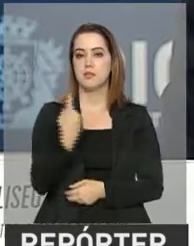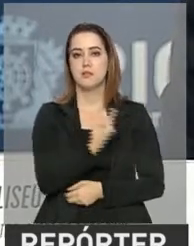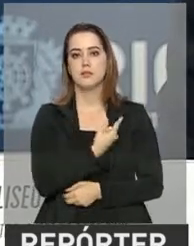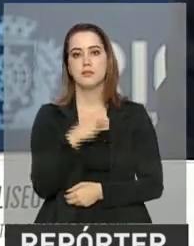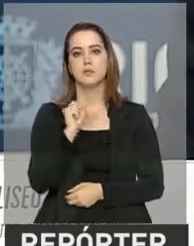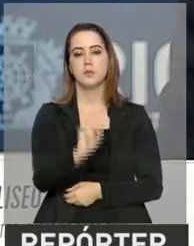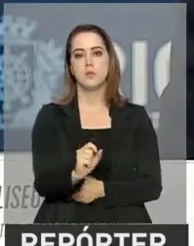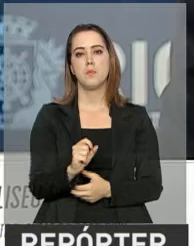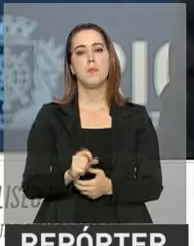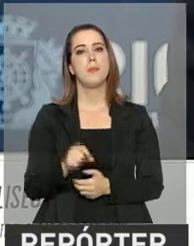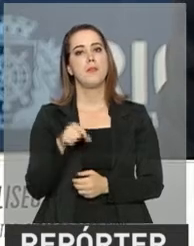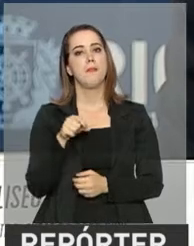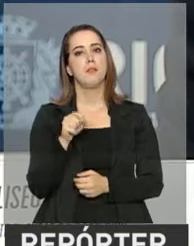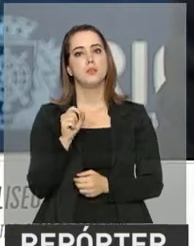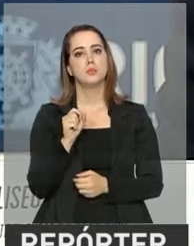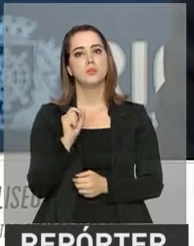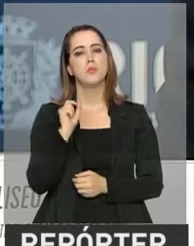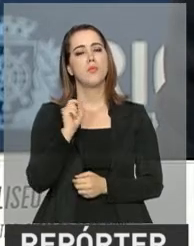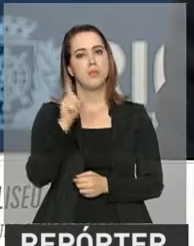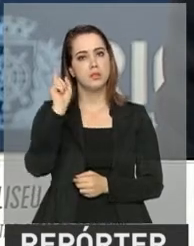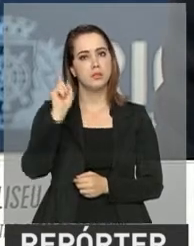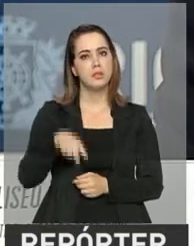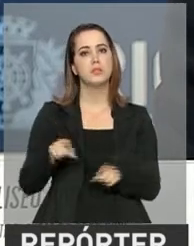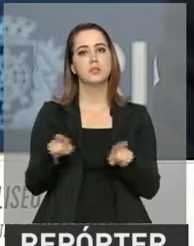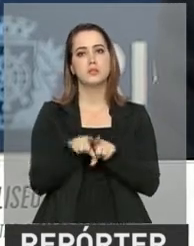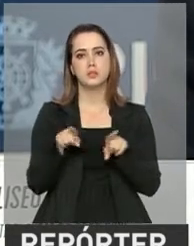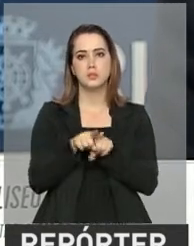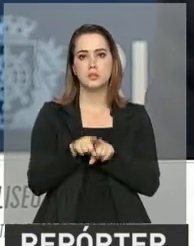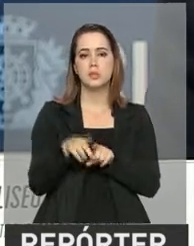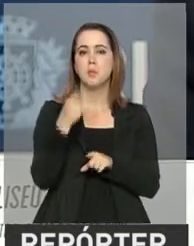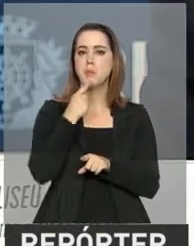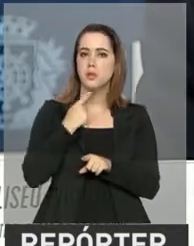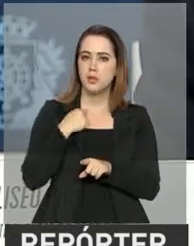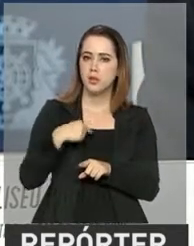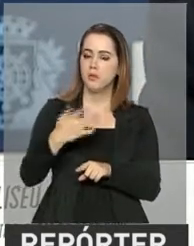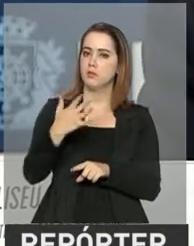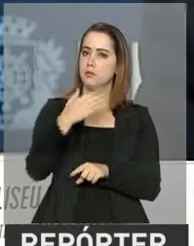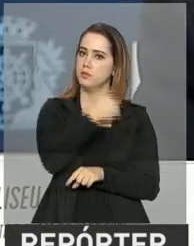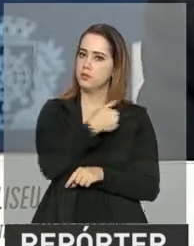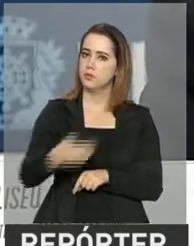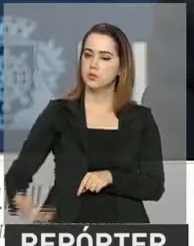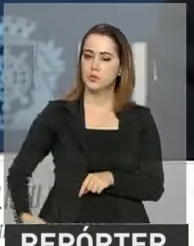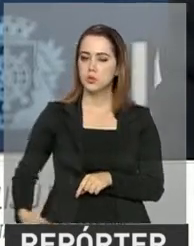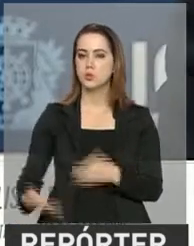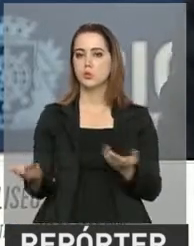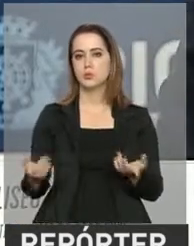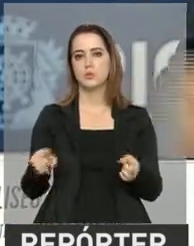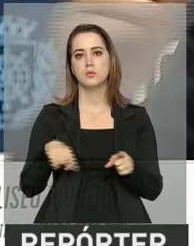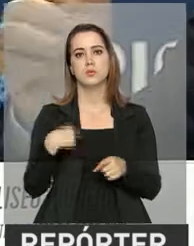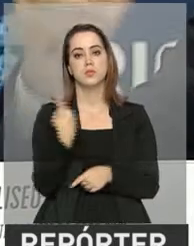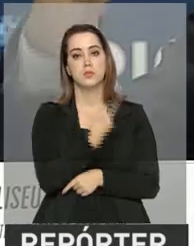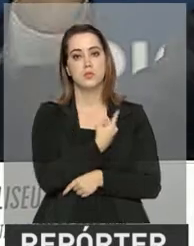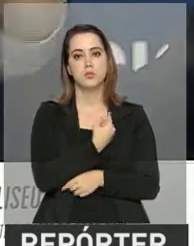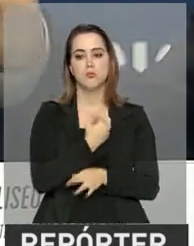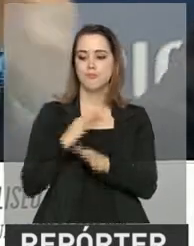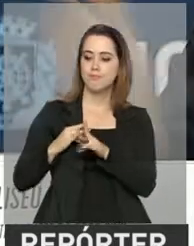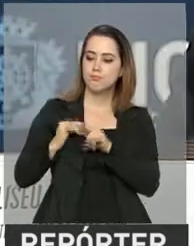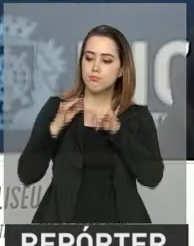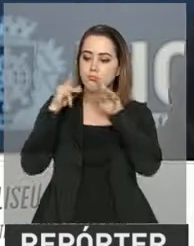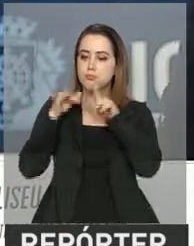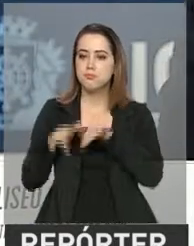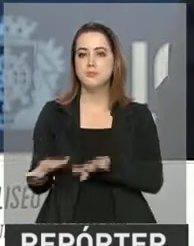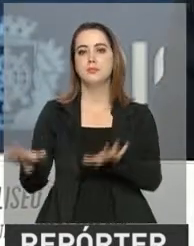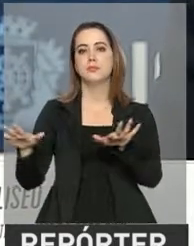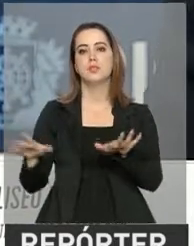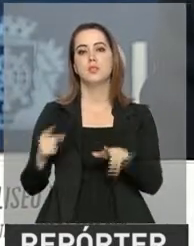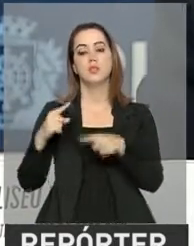franquia. Franquia que é também a pretensão do governo, prefeito, e sei que é a sua também, de nós transmitirmos